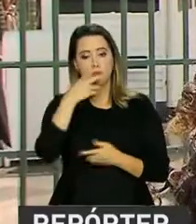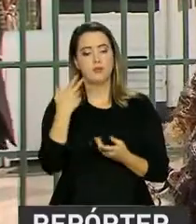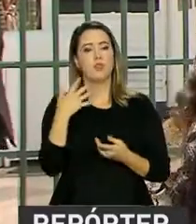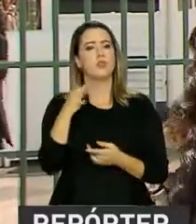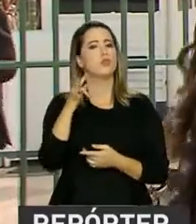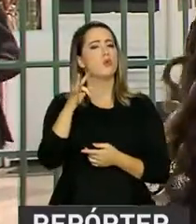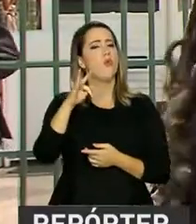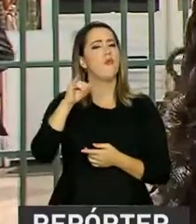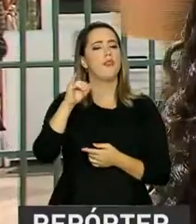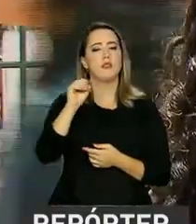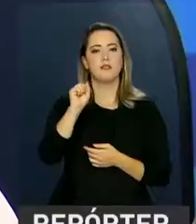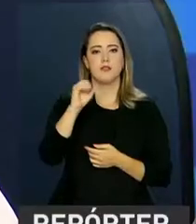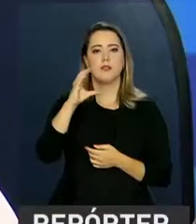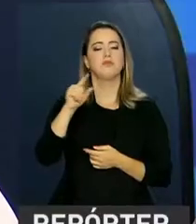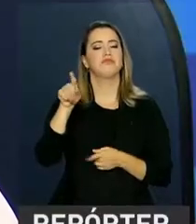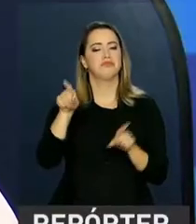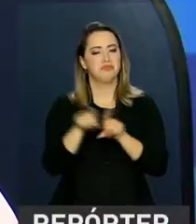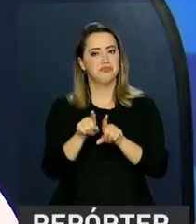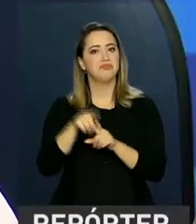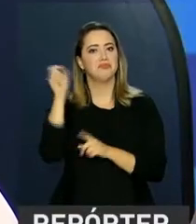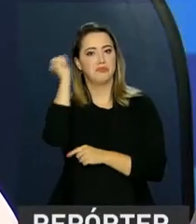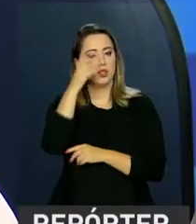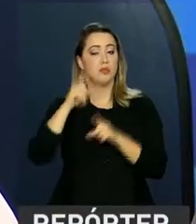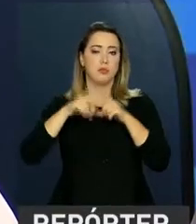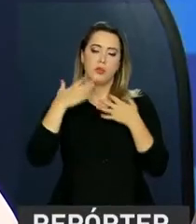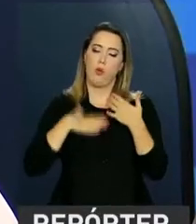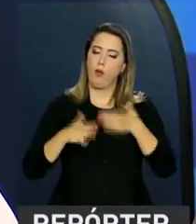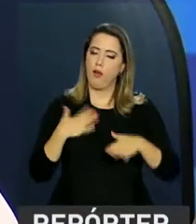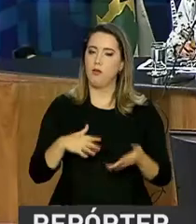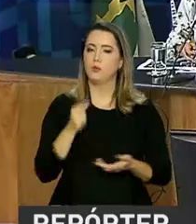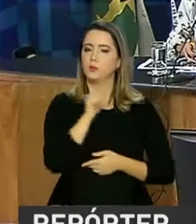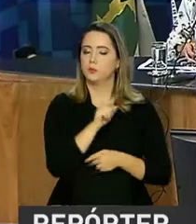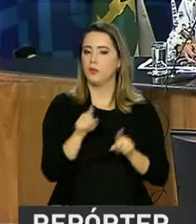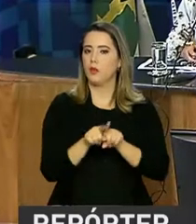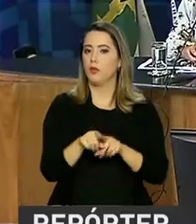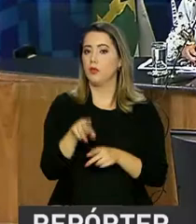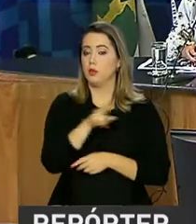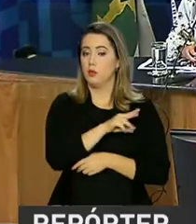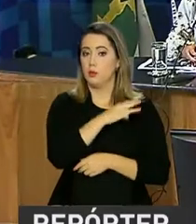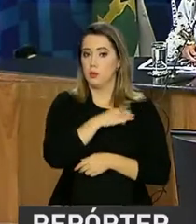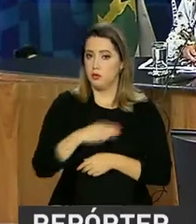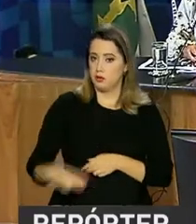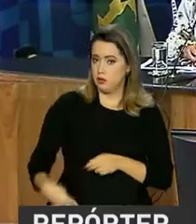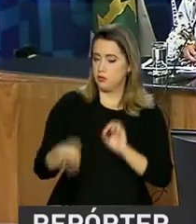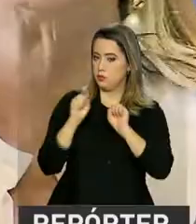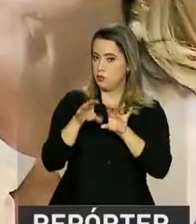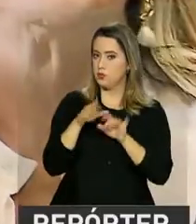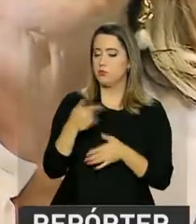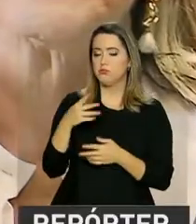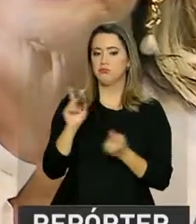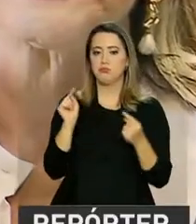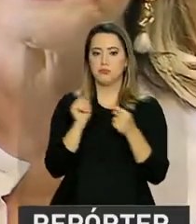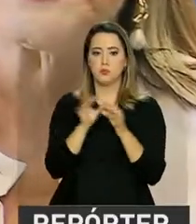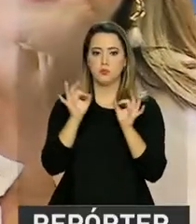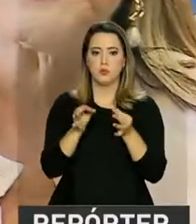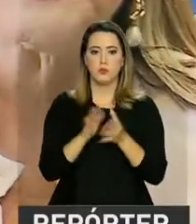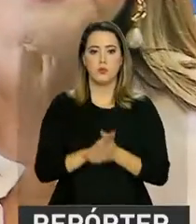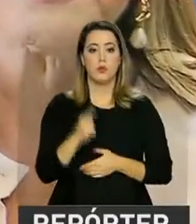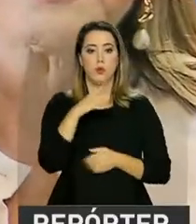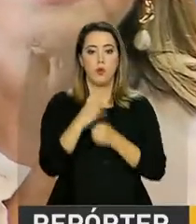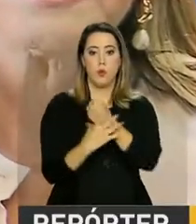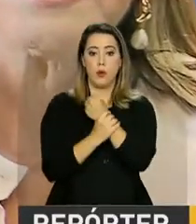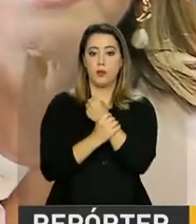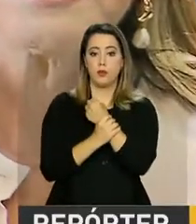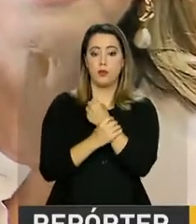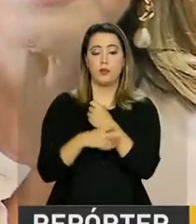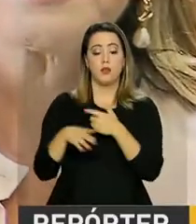pesam um pouquinho, mas eu estou tranquila. Para o ministro da Educação, Mendonça Filho, o exame ocorreu dentro do previsto. Foi o Enem mais seguro dos